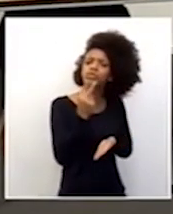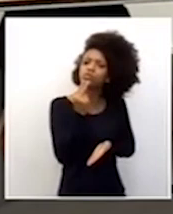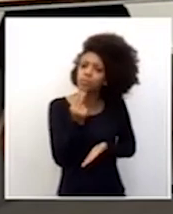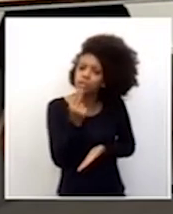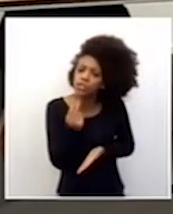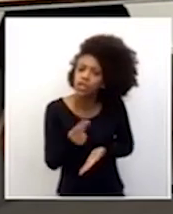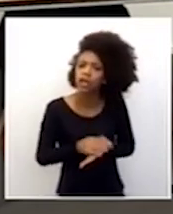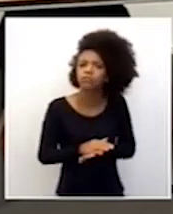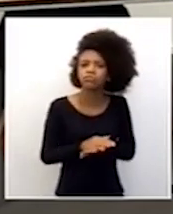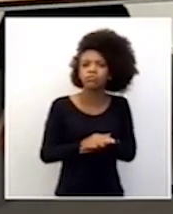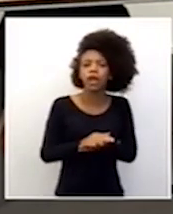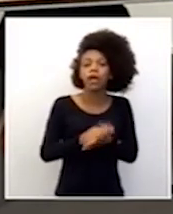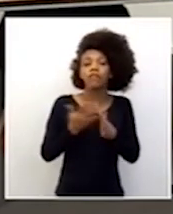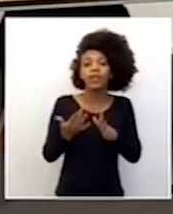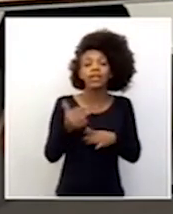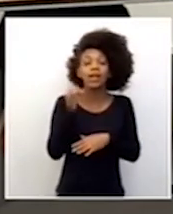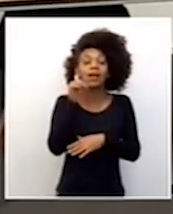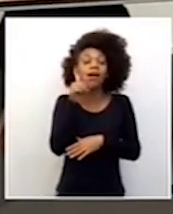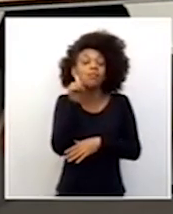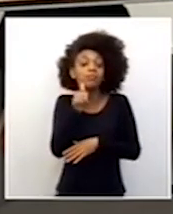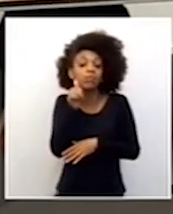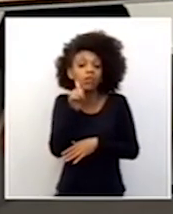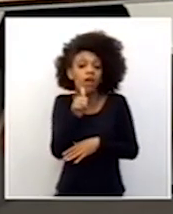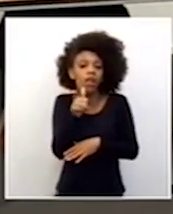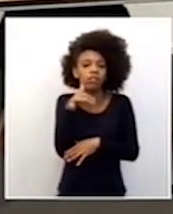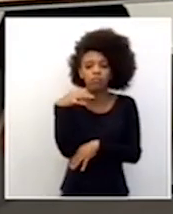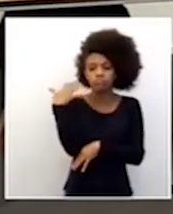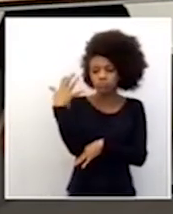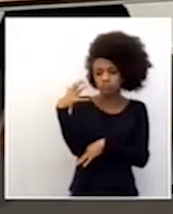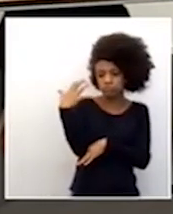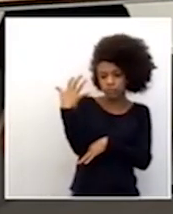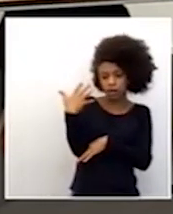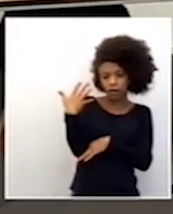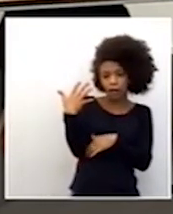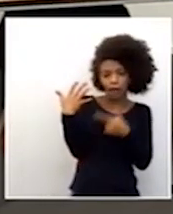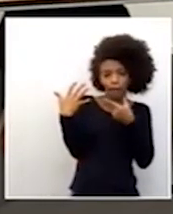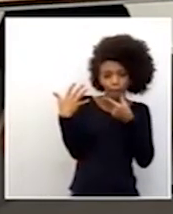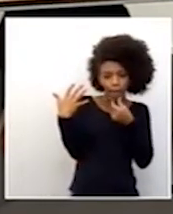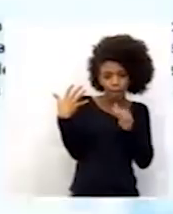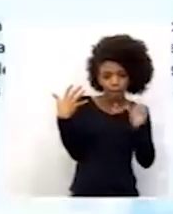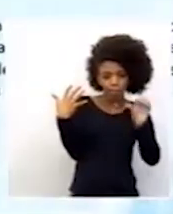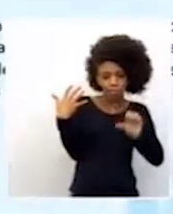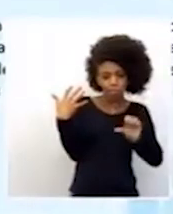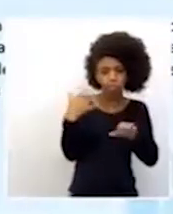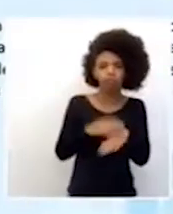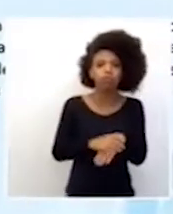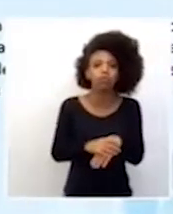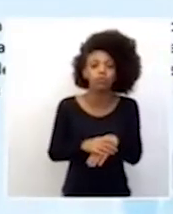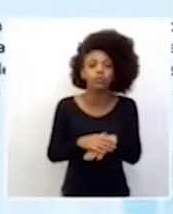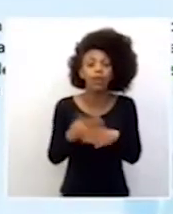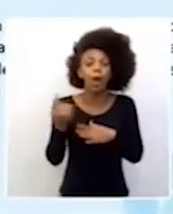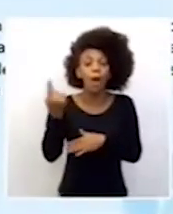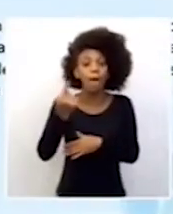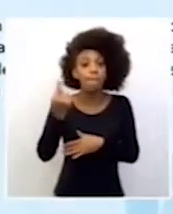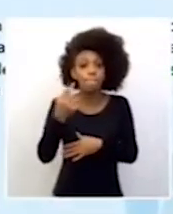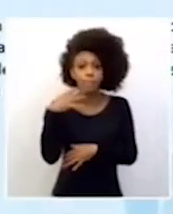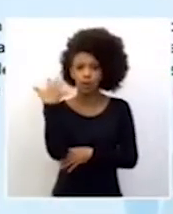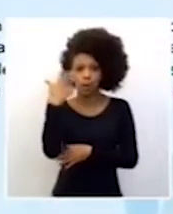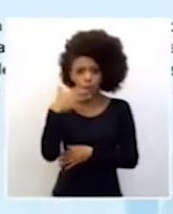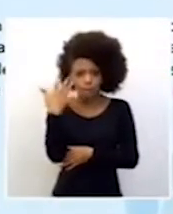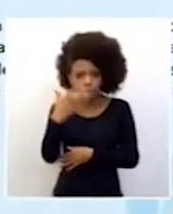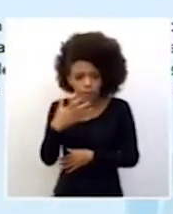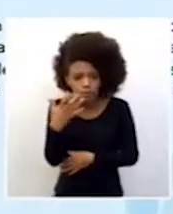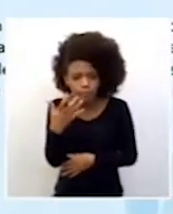tradução de Queda que as Mulheres Têm para os Tolos, impresso na tipografia de Paula Brito. O primeiro romance